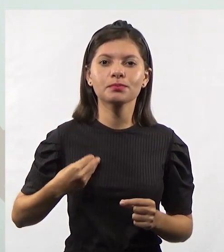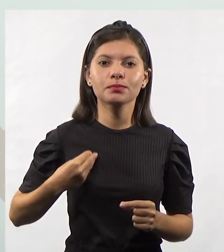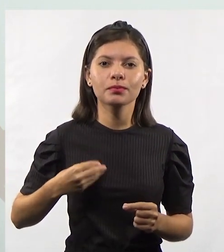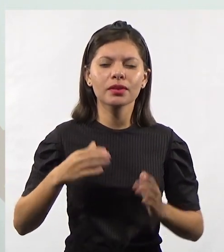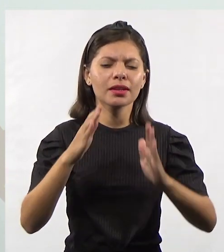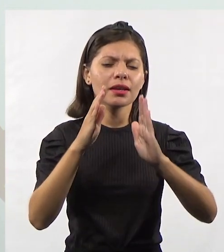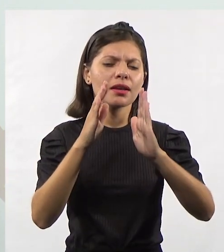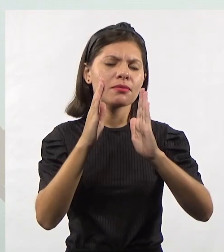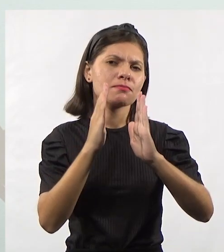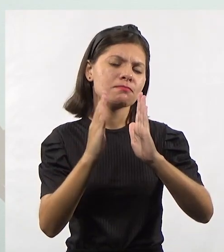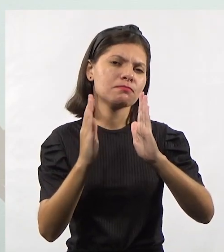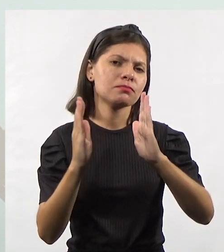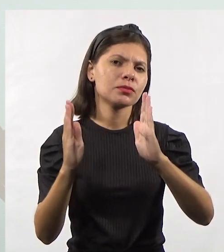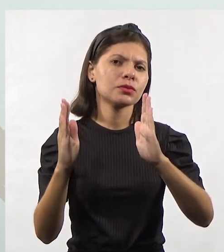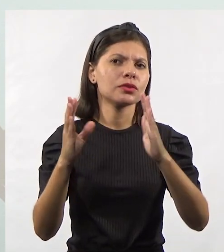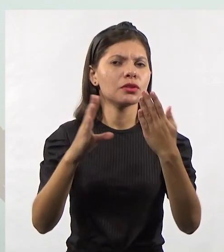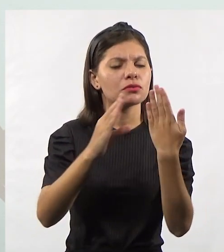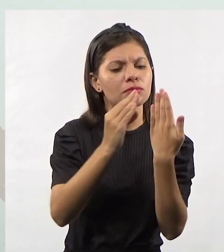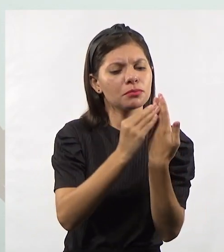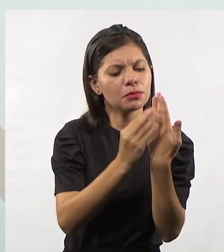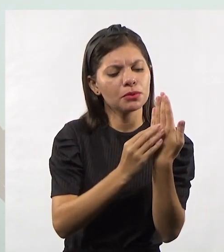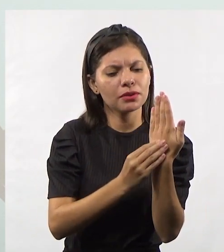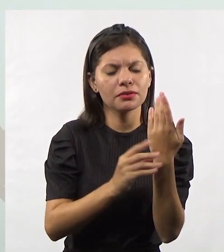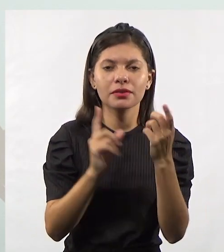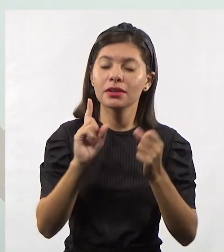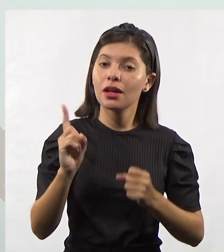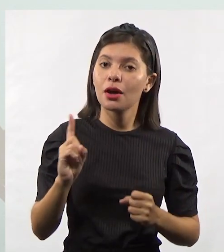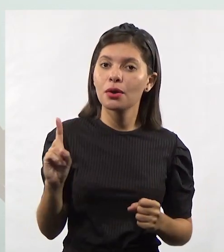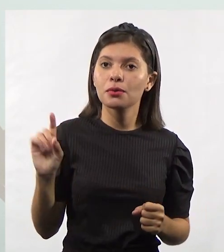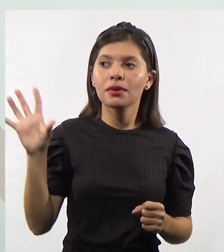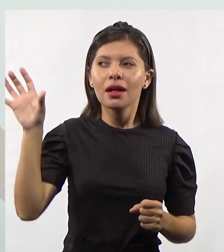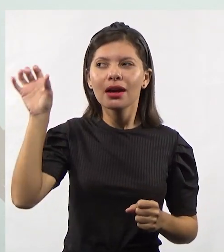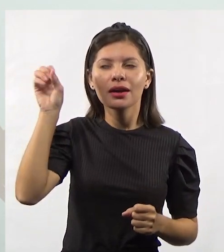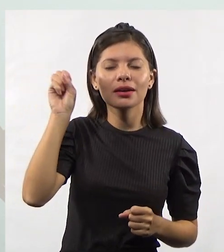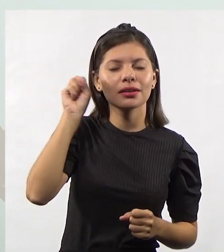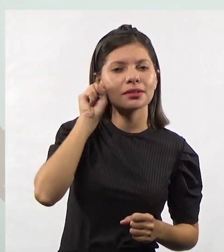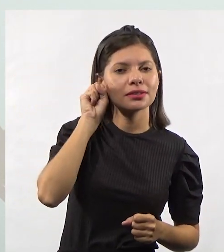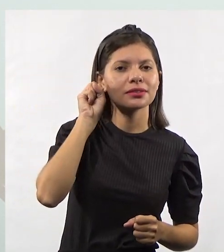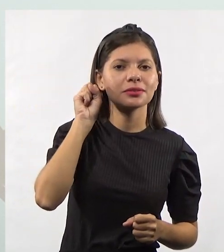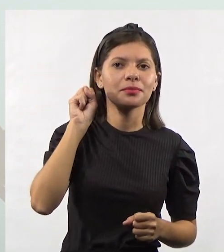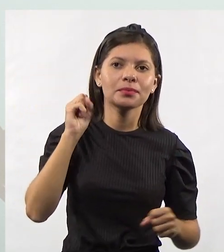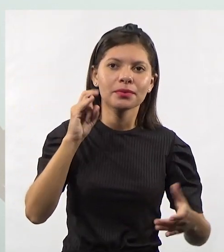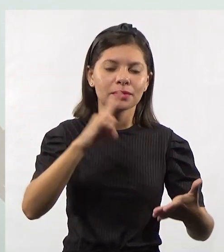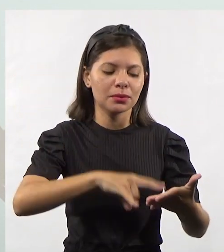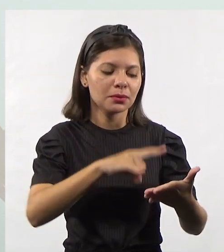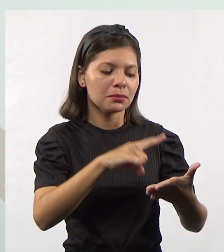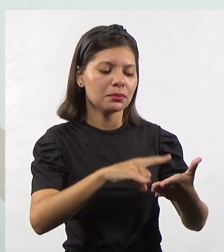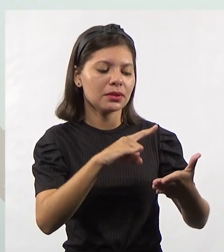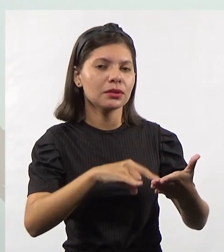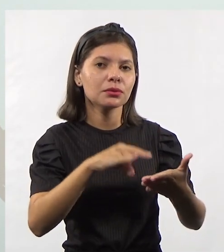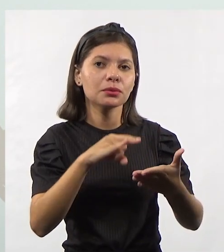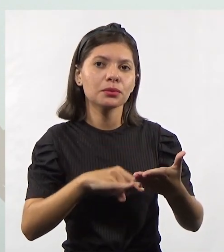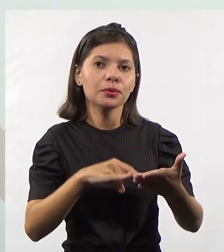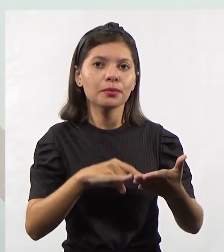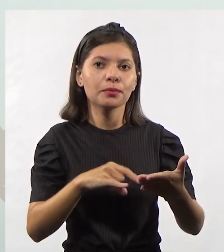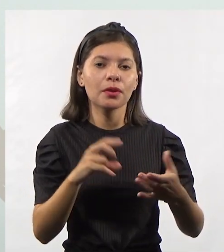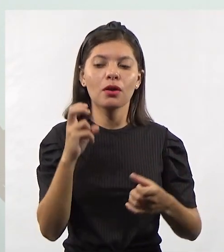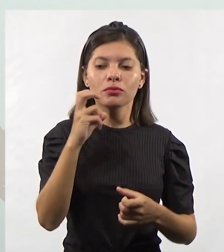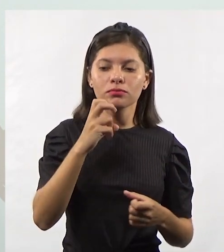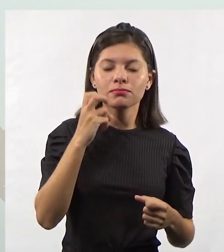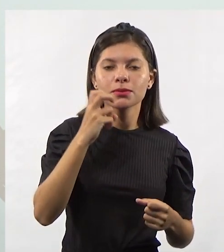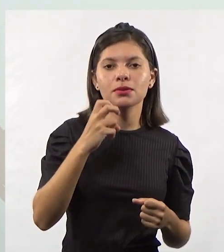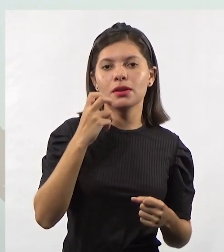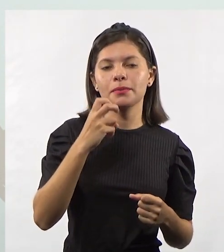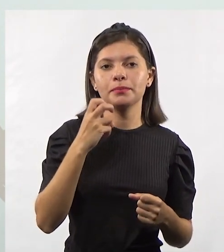biografia ela tá apenas relatada e por isso ela é um documento não escrito é um documento oral e